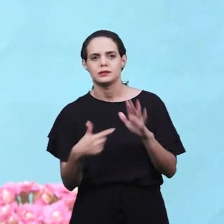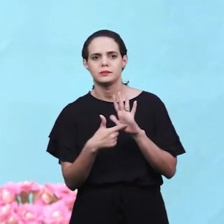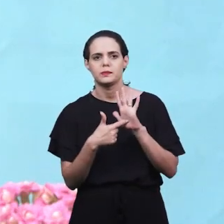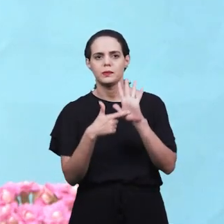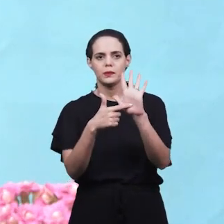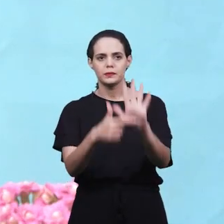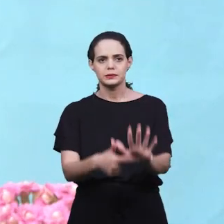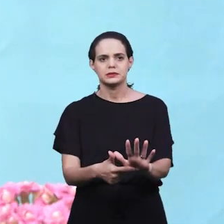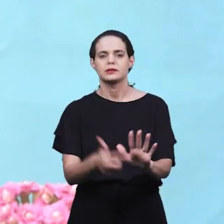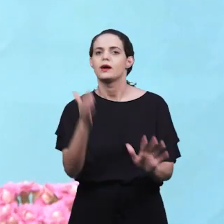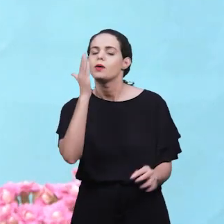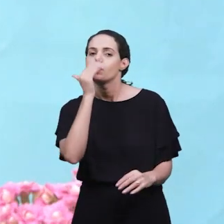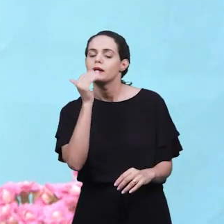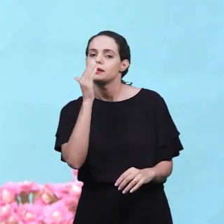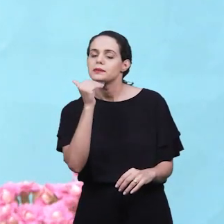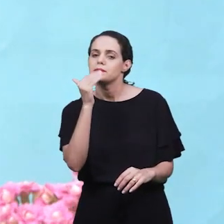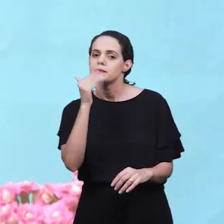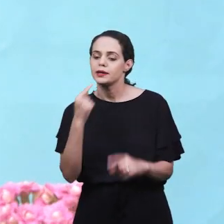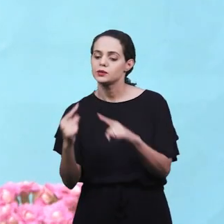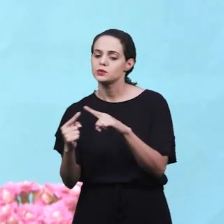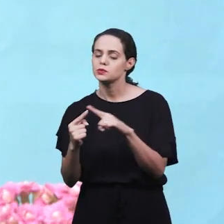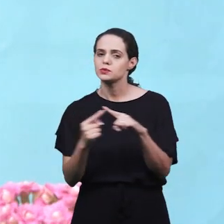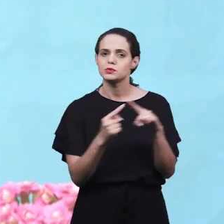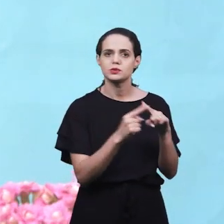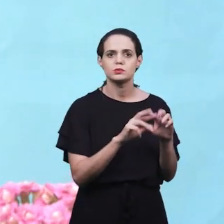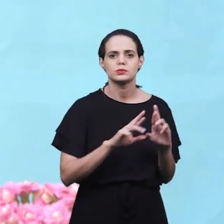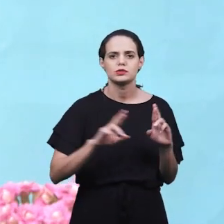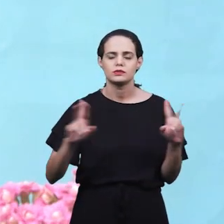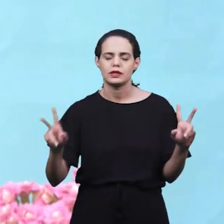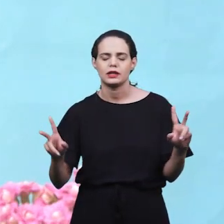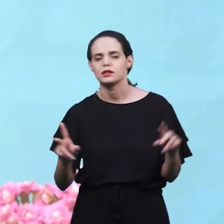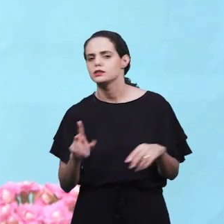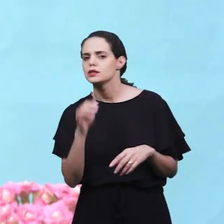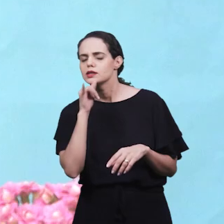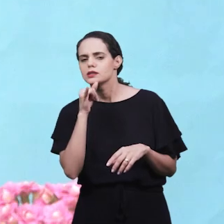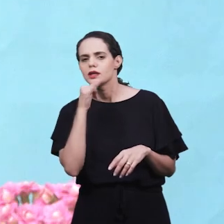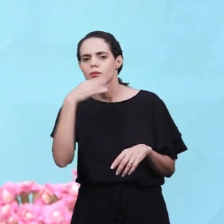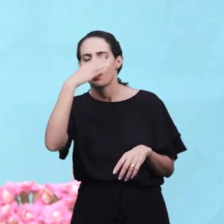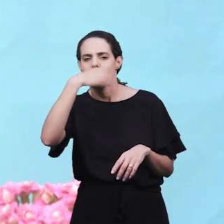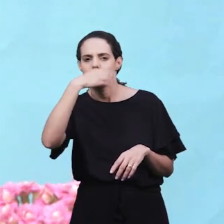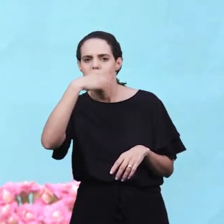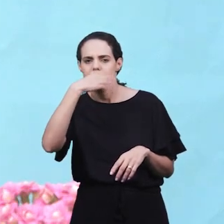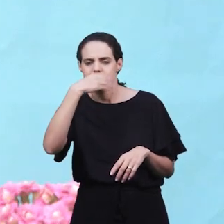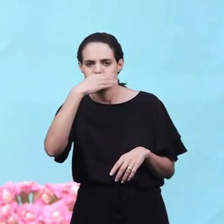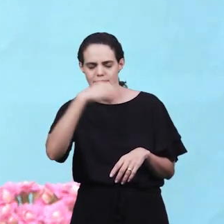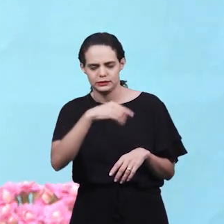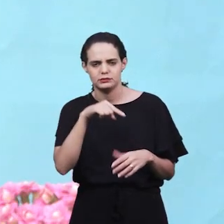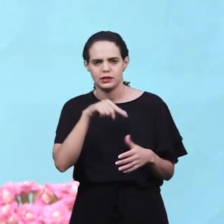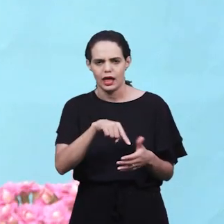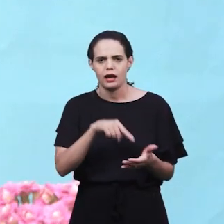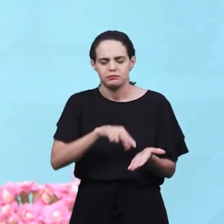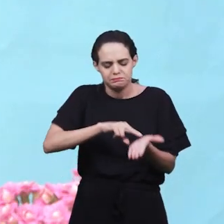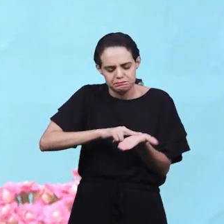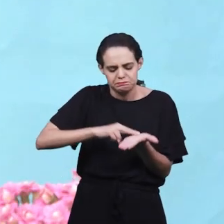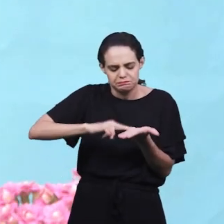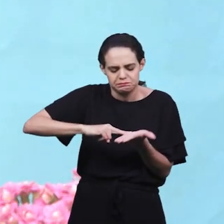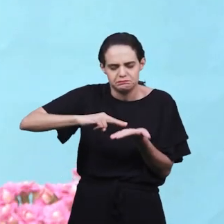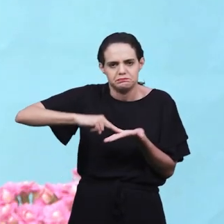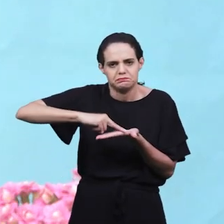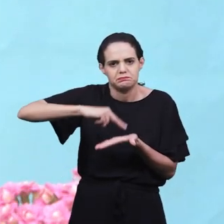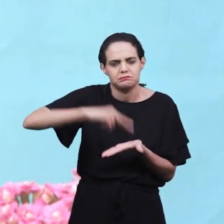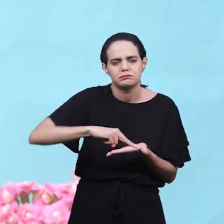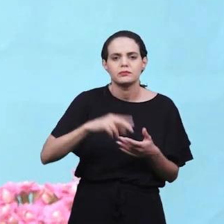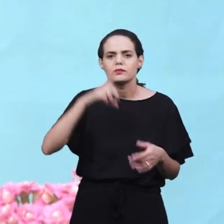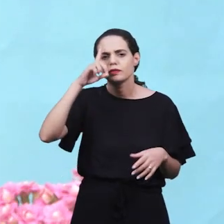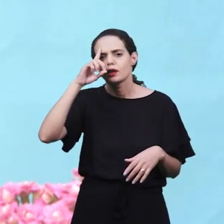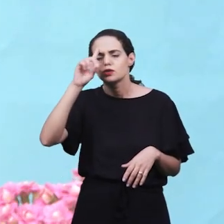uma textura diferente. Por exemplo, a maçã cozida amassada, o bebê não gostou. Mas oferecer em